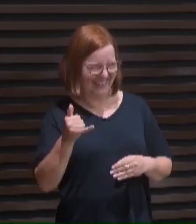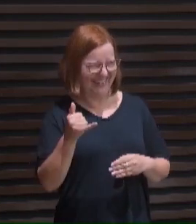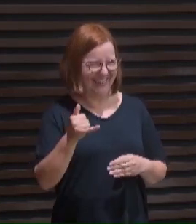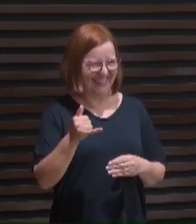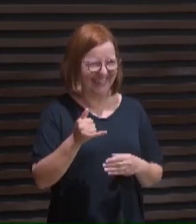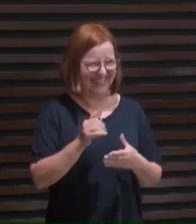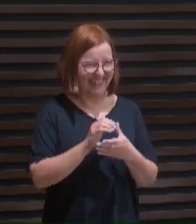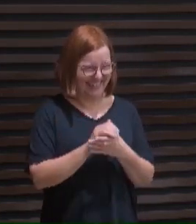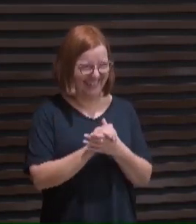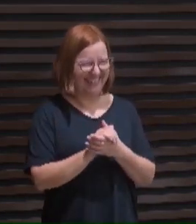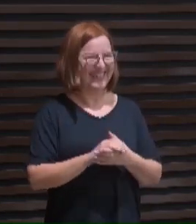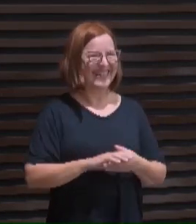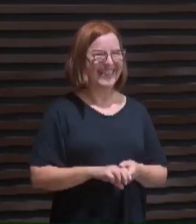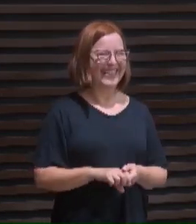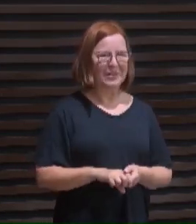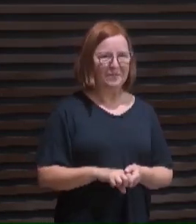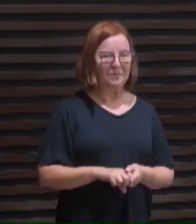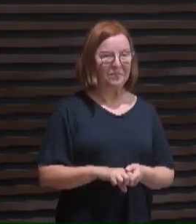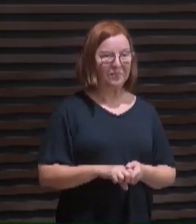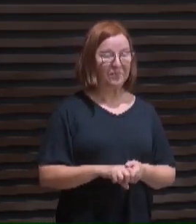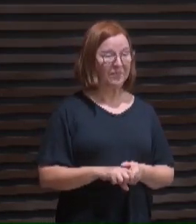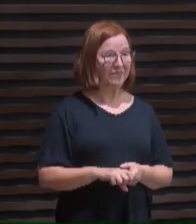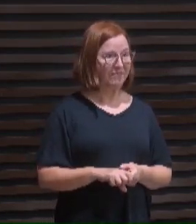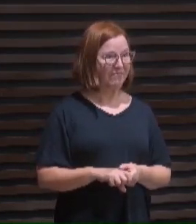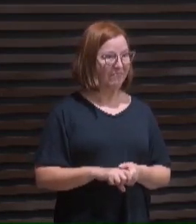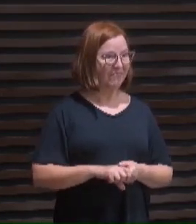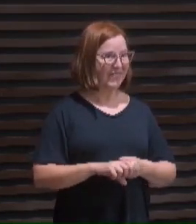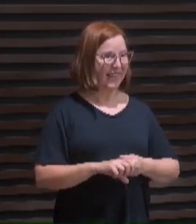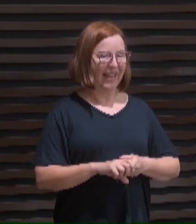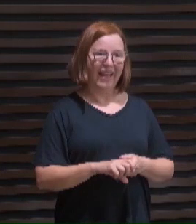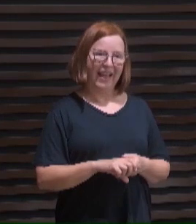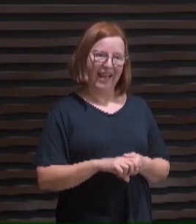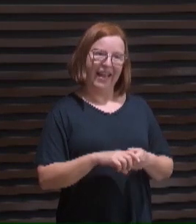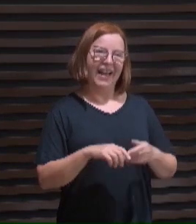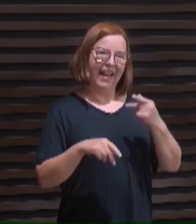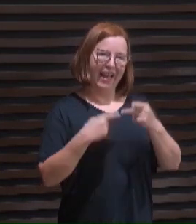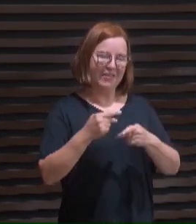Eles são de uma outra cidade aqui do estado de São Paulo. Eu disse: vão com a paz do Senhor.